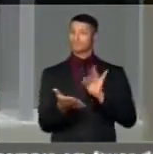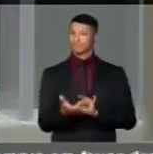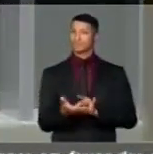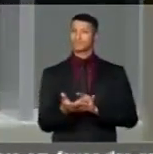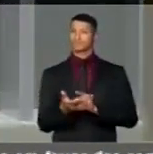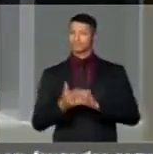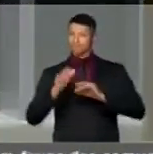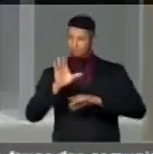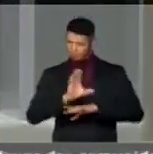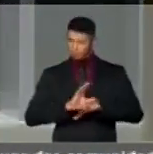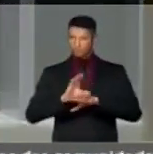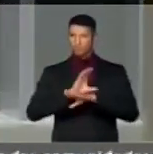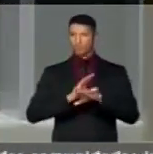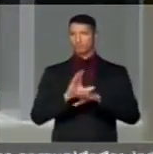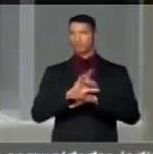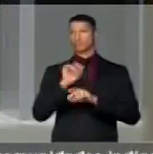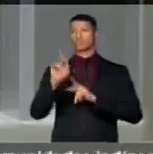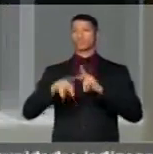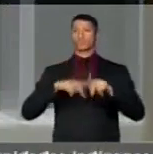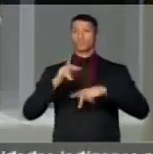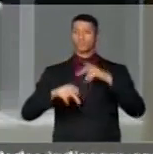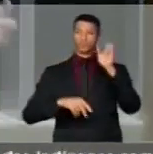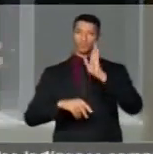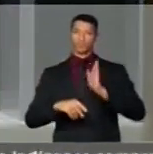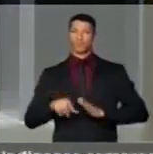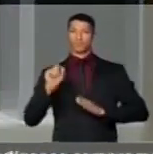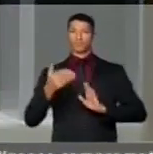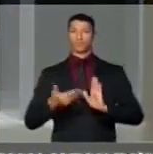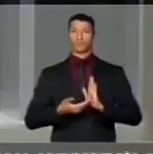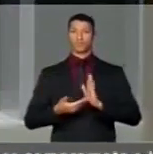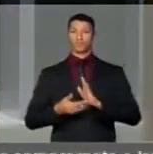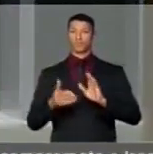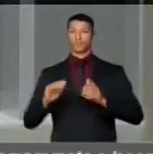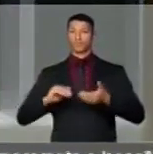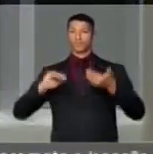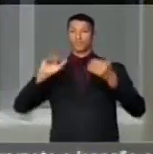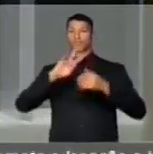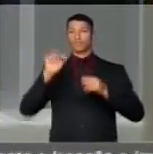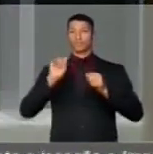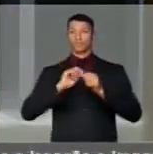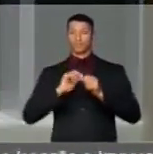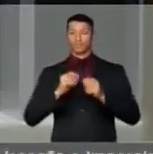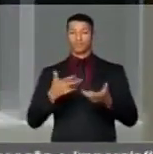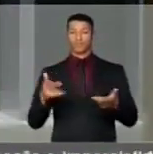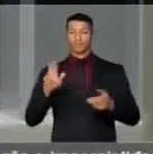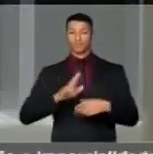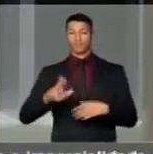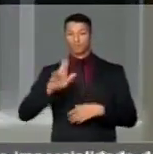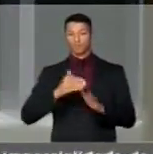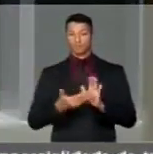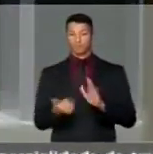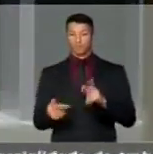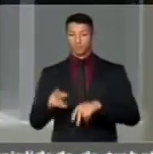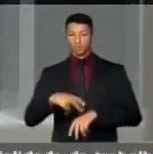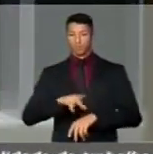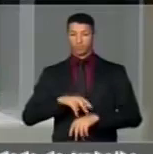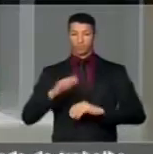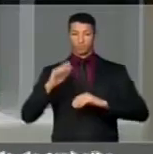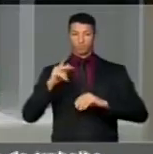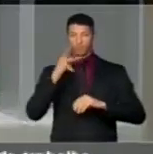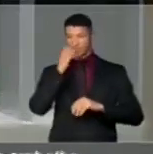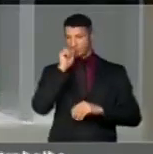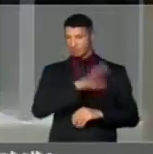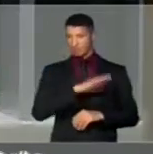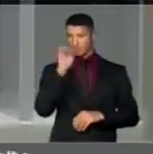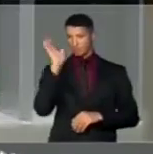e constitucional que o povo brasileiro, que essa casa, que o Congresso vai fazer uso para tirar do país essa praga,